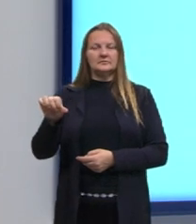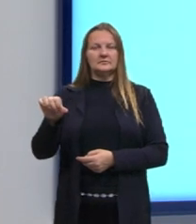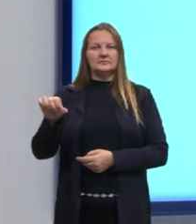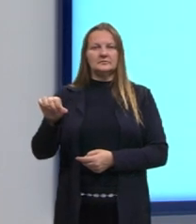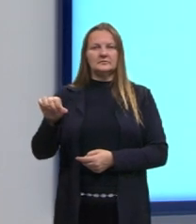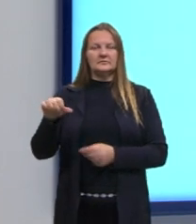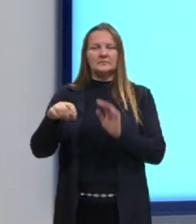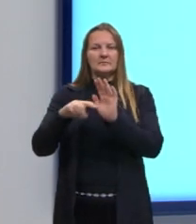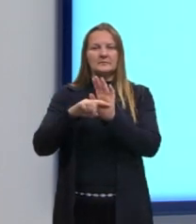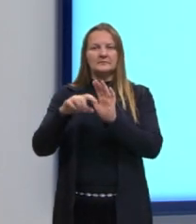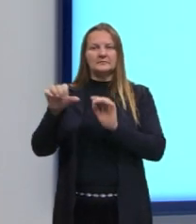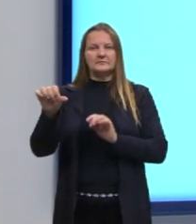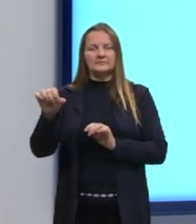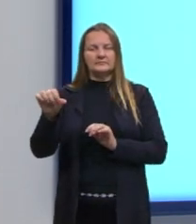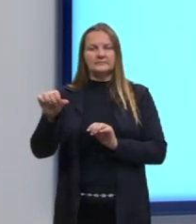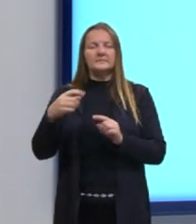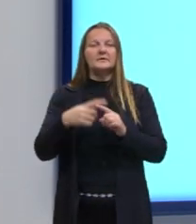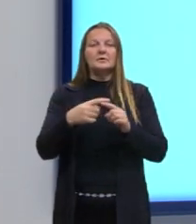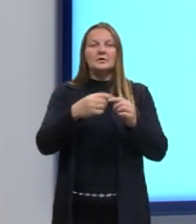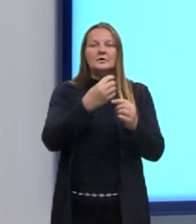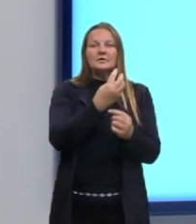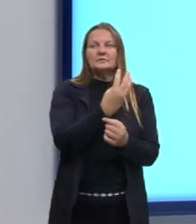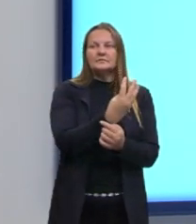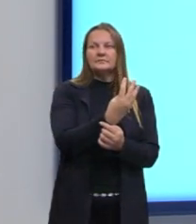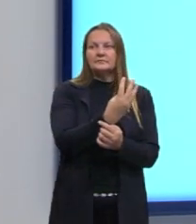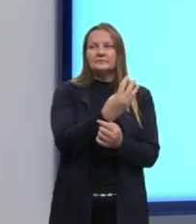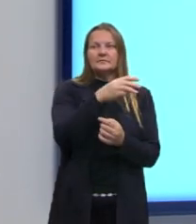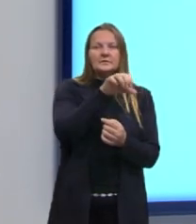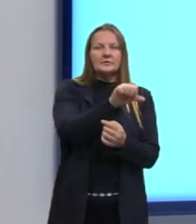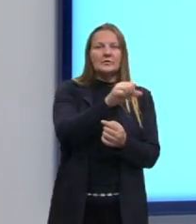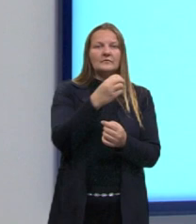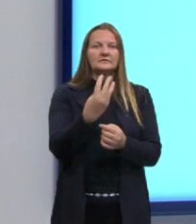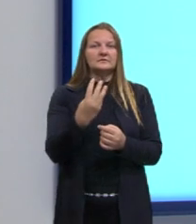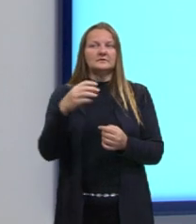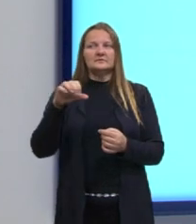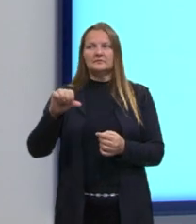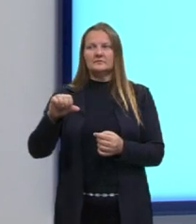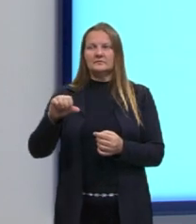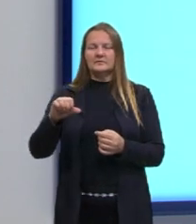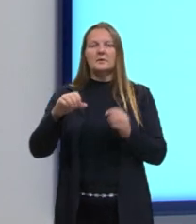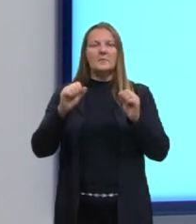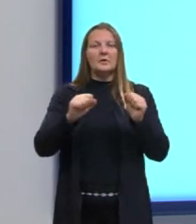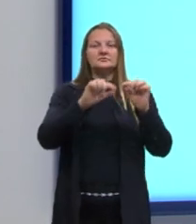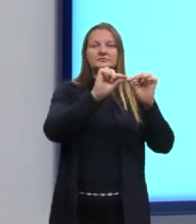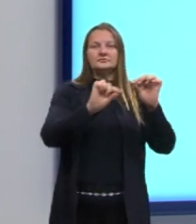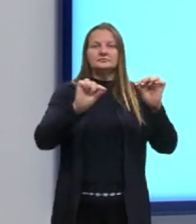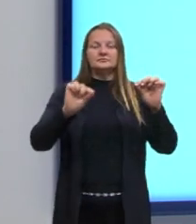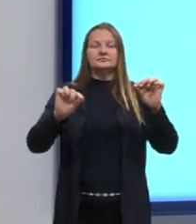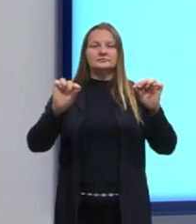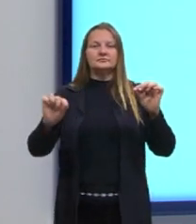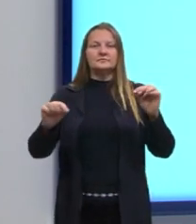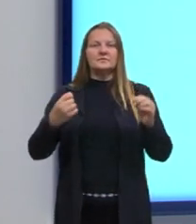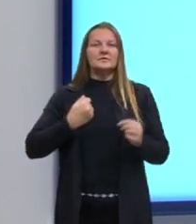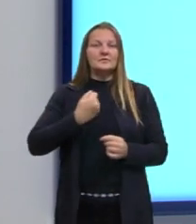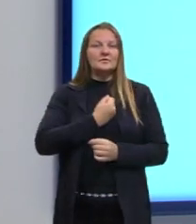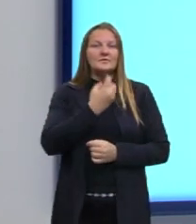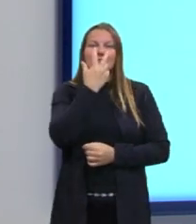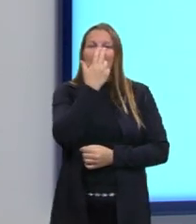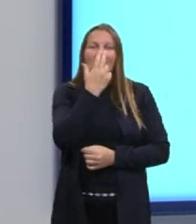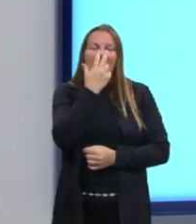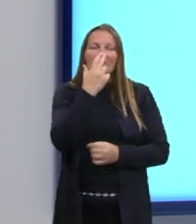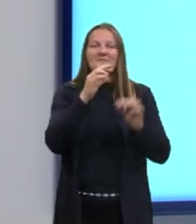igual a menos 9 Todos esses três coeficientes nós podemos simplificar por um mesmo número eu posso